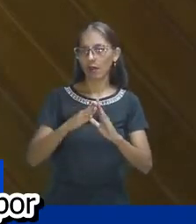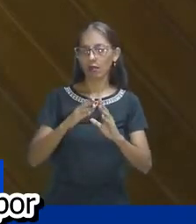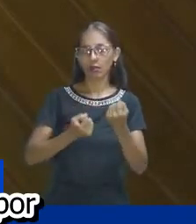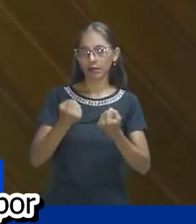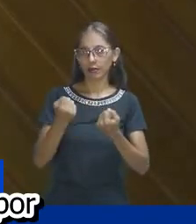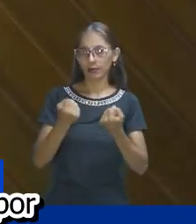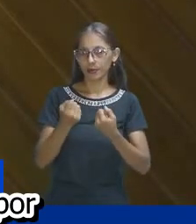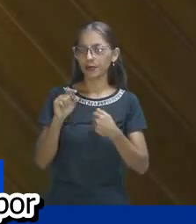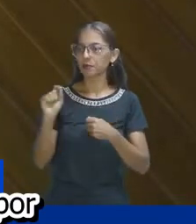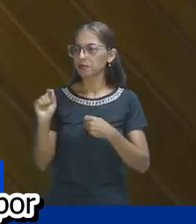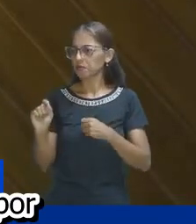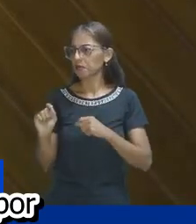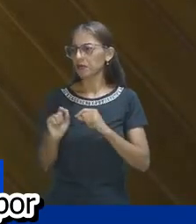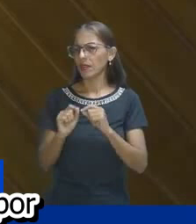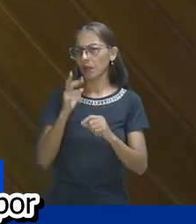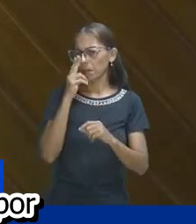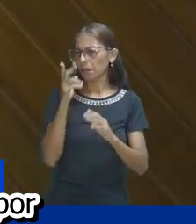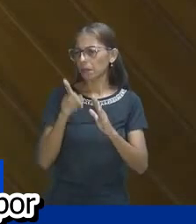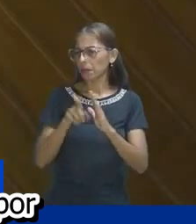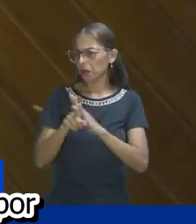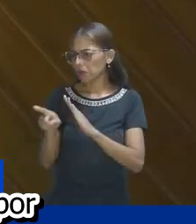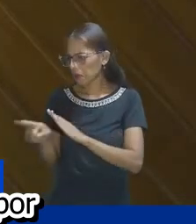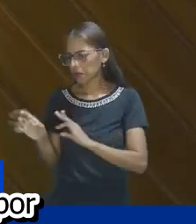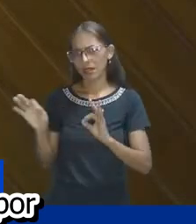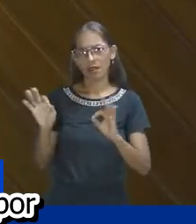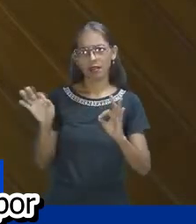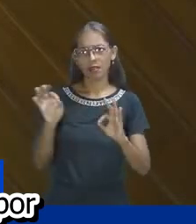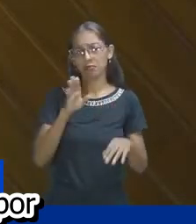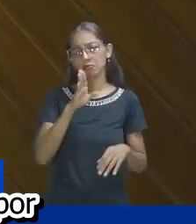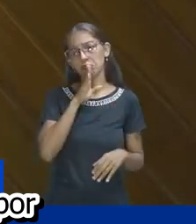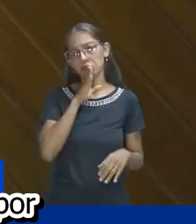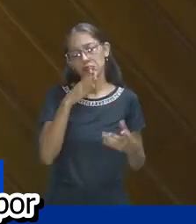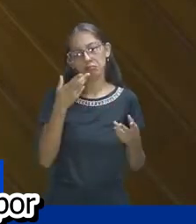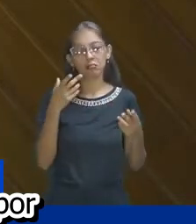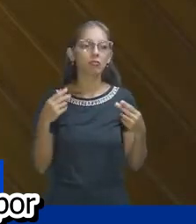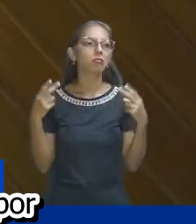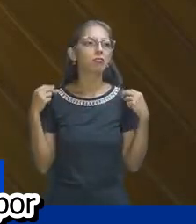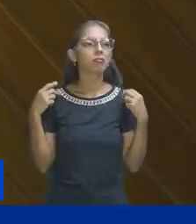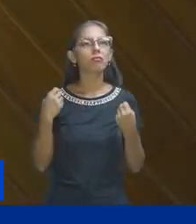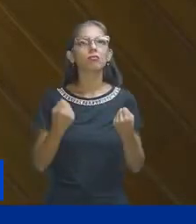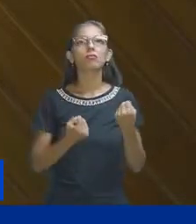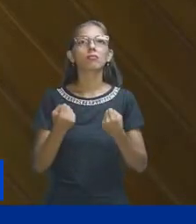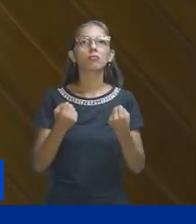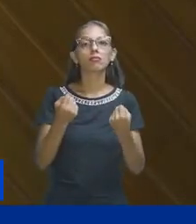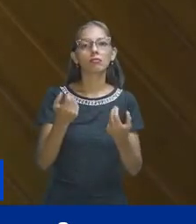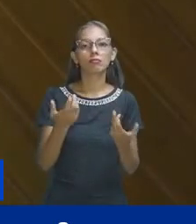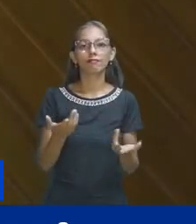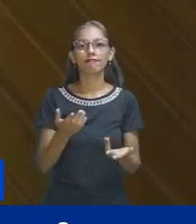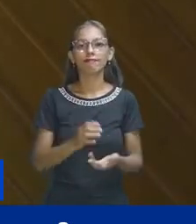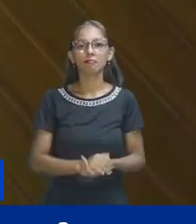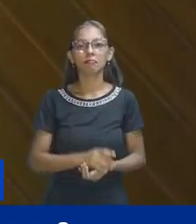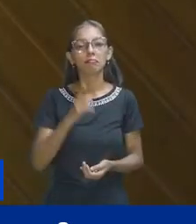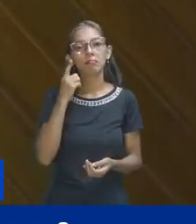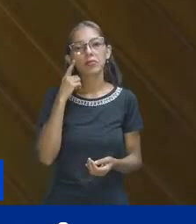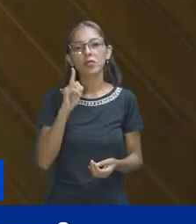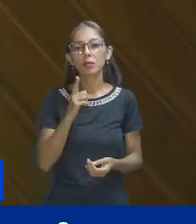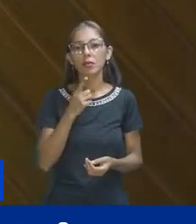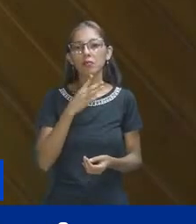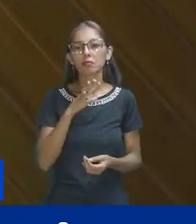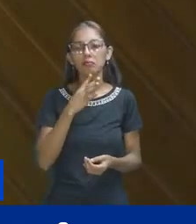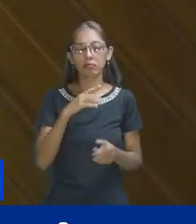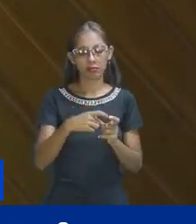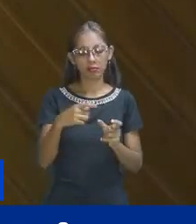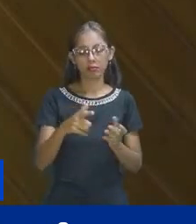aponta que haveria uma confissão por parte das pessoas que haviam sido transportadas. Excelência, esse ponto, inclusive,